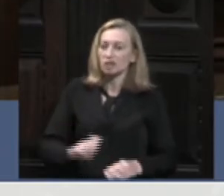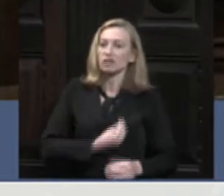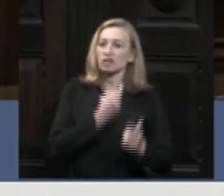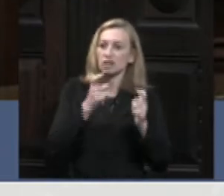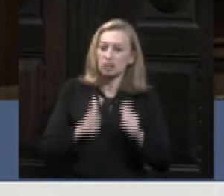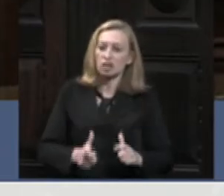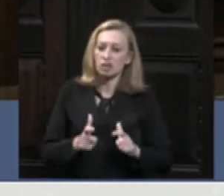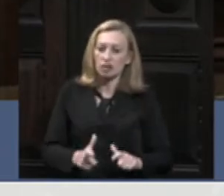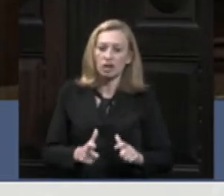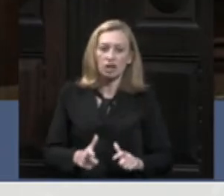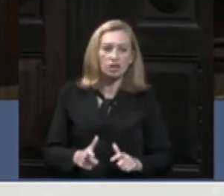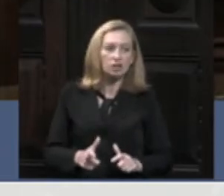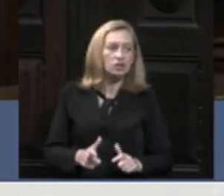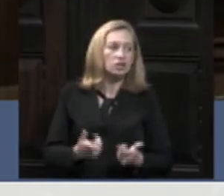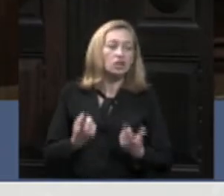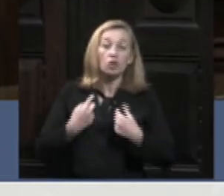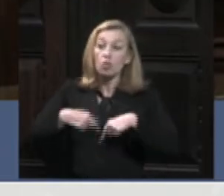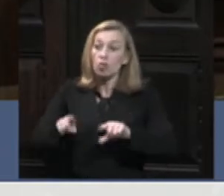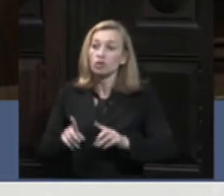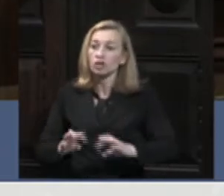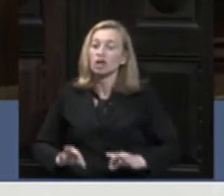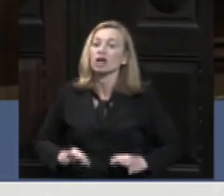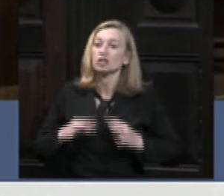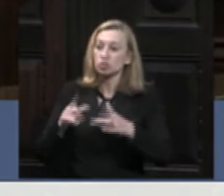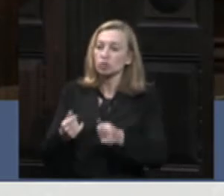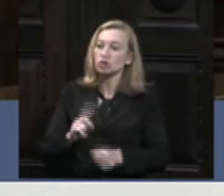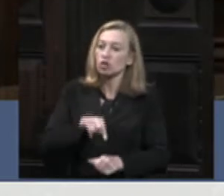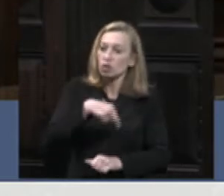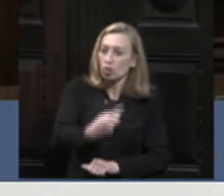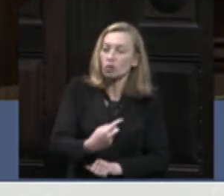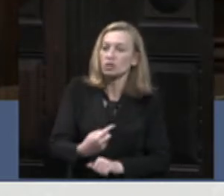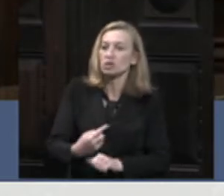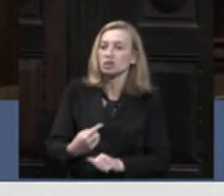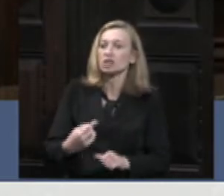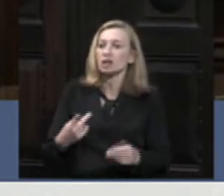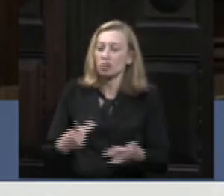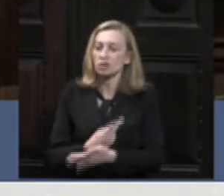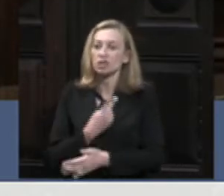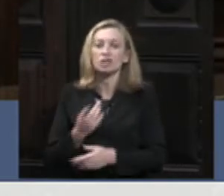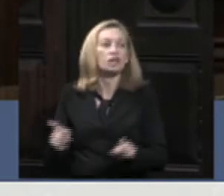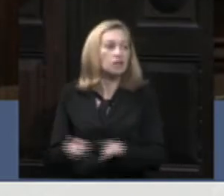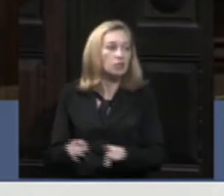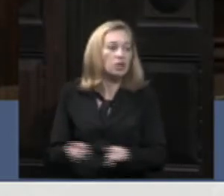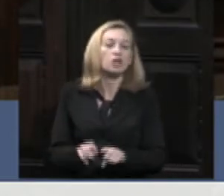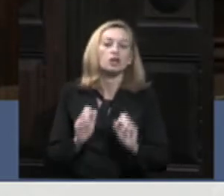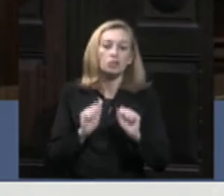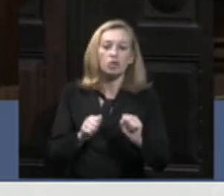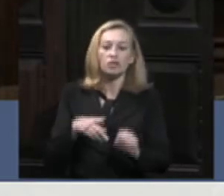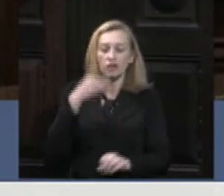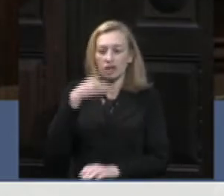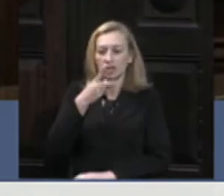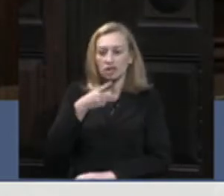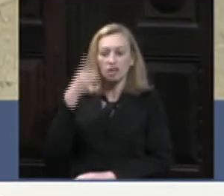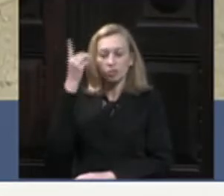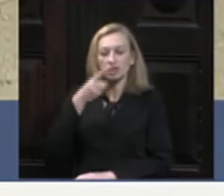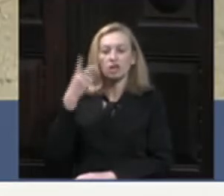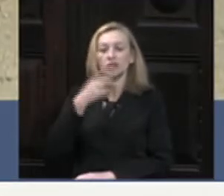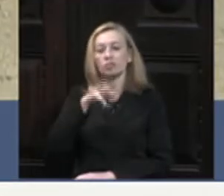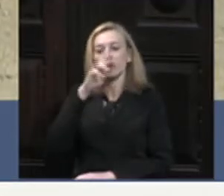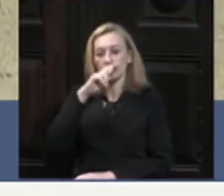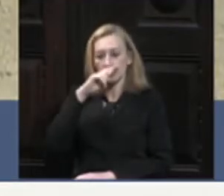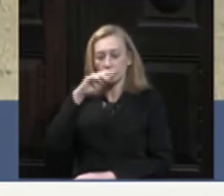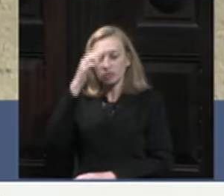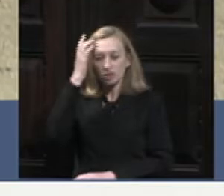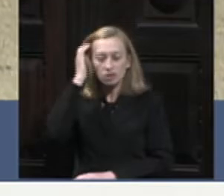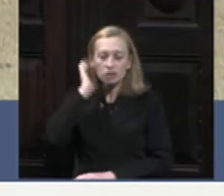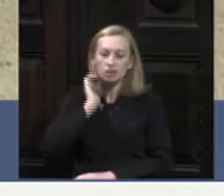marcando posição contra isso aí e contra outras coisas mais que estão sendo propostas. Deputado Paulo Ramos. Muito rapidamente, deputado